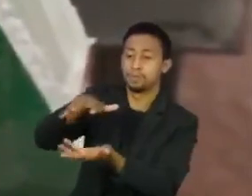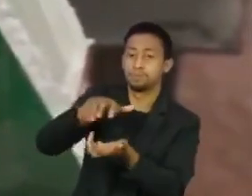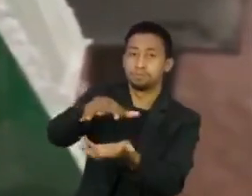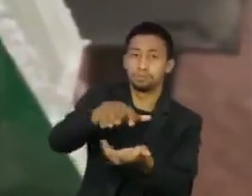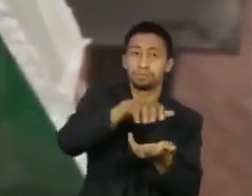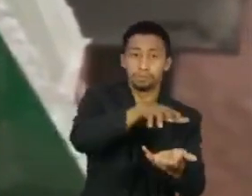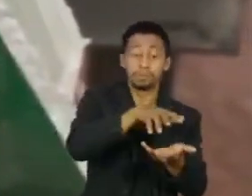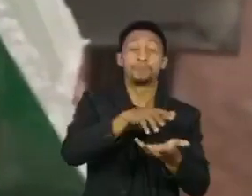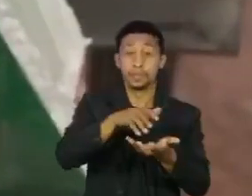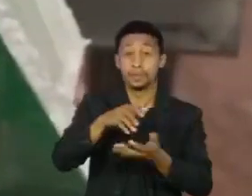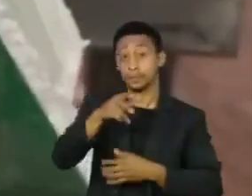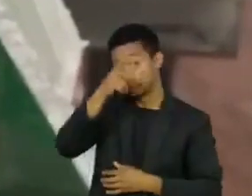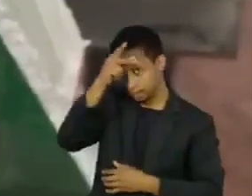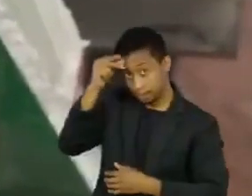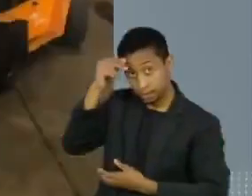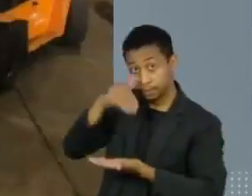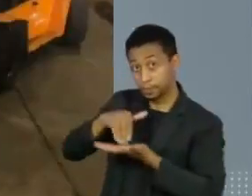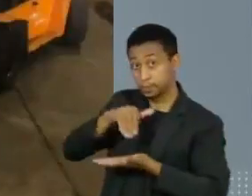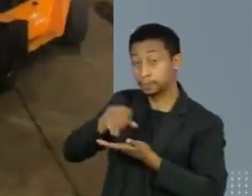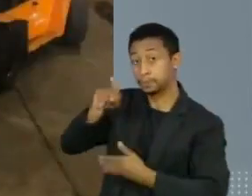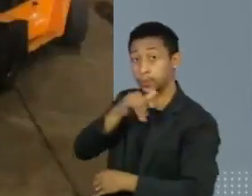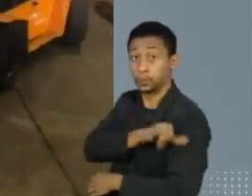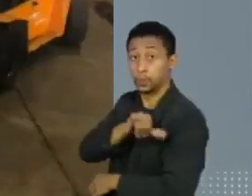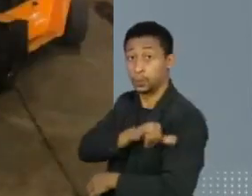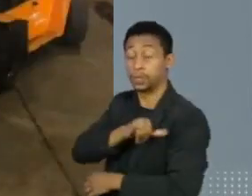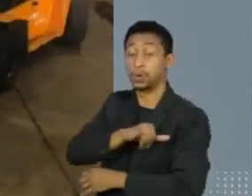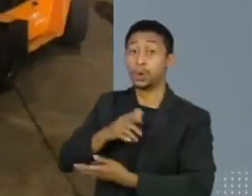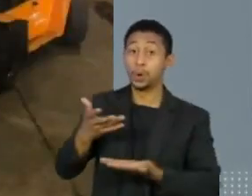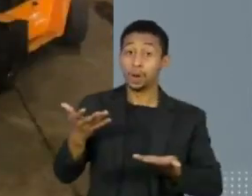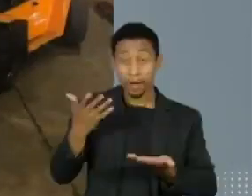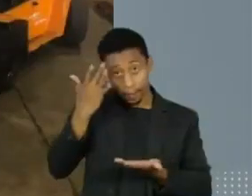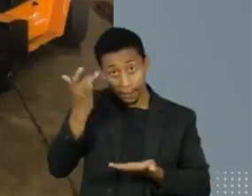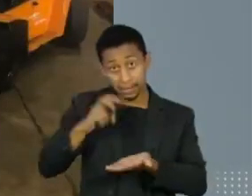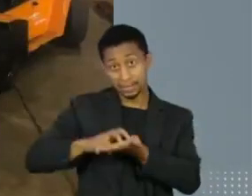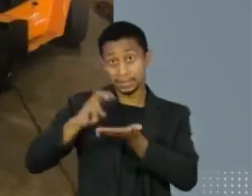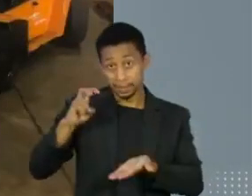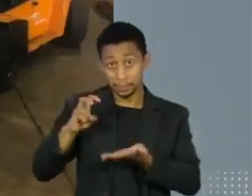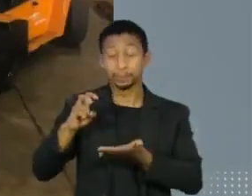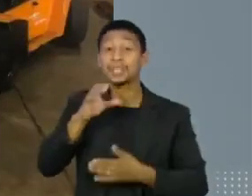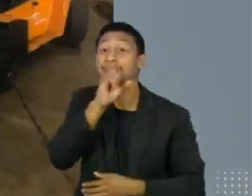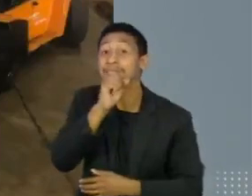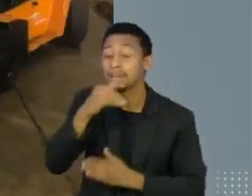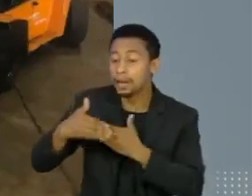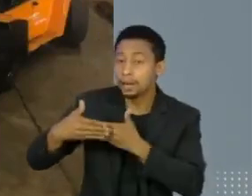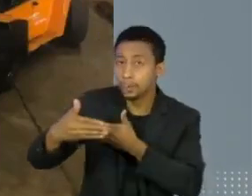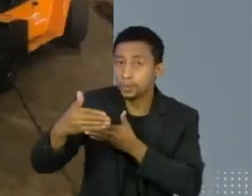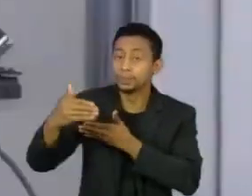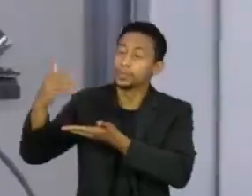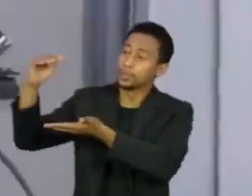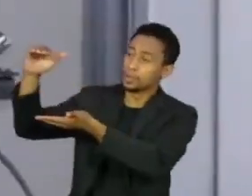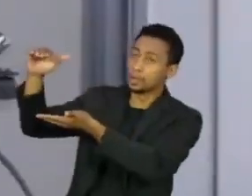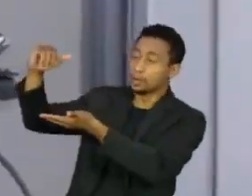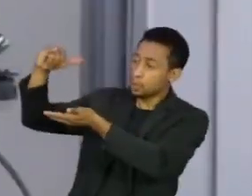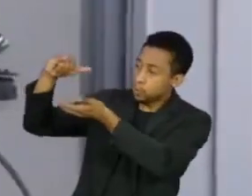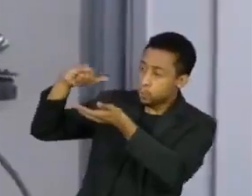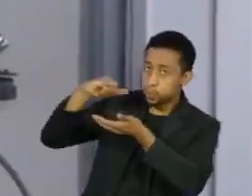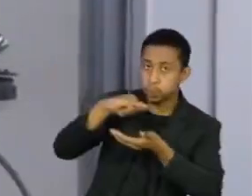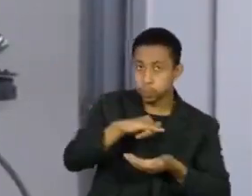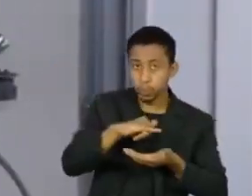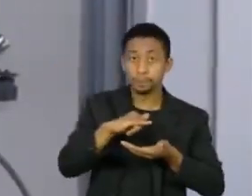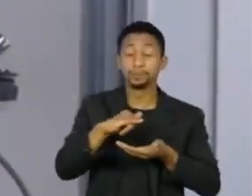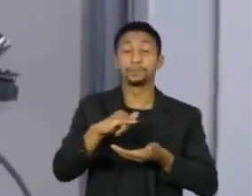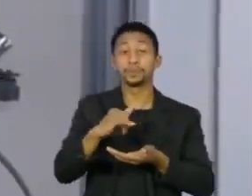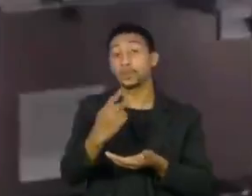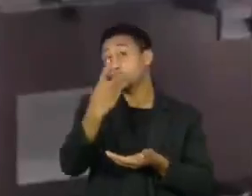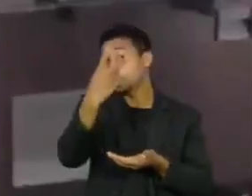Estadual de Saúde do Rio amanhã cedo neste sábado deve enxergar dois lotes de insumos na Fiocruz eles são suficientes